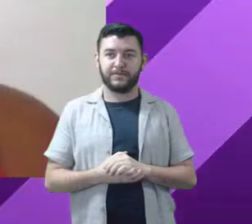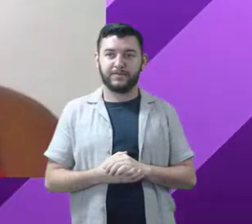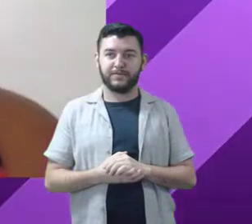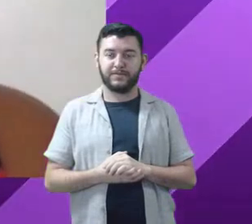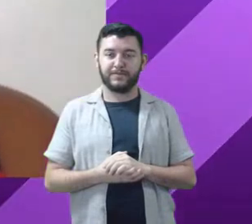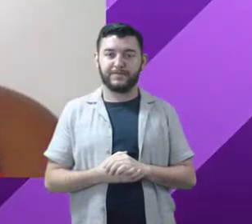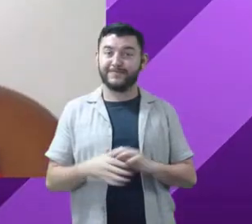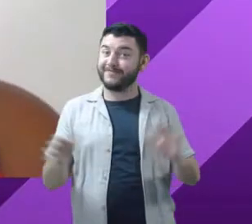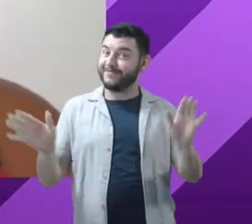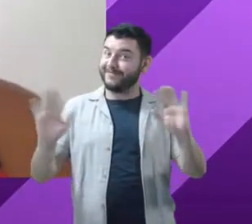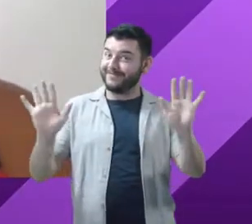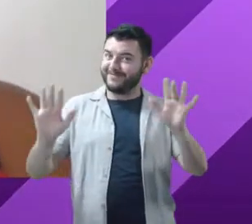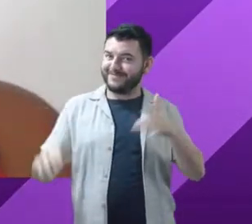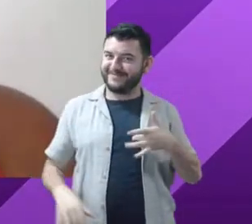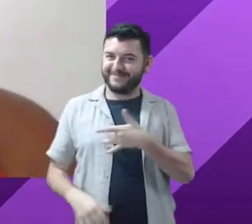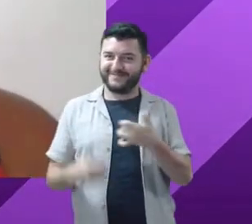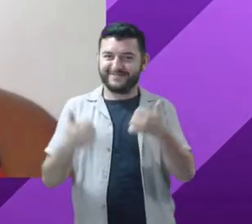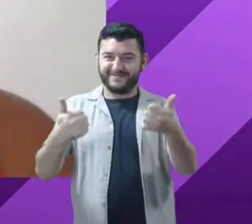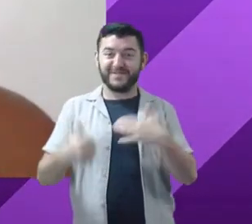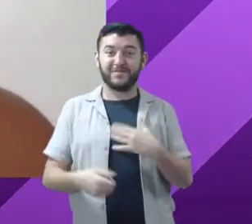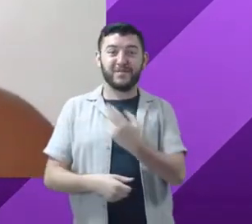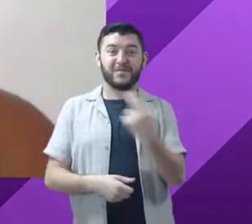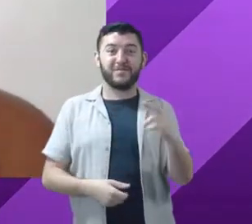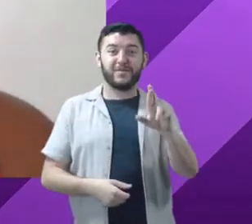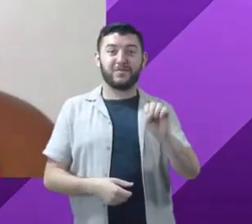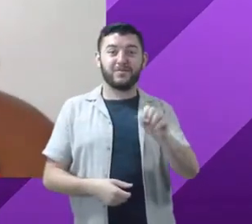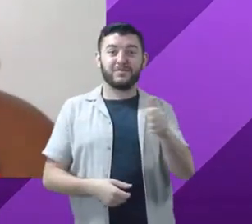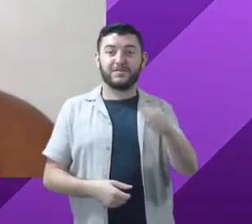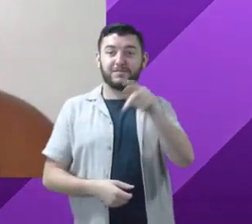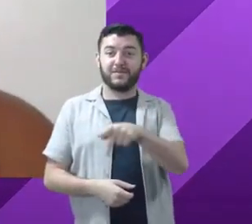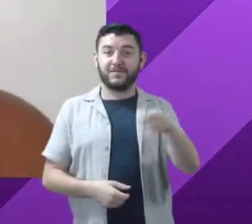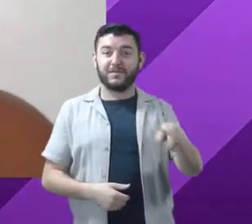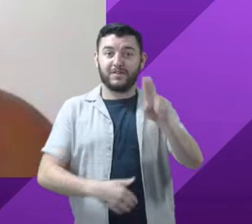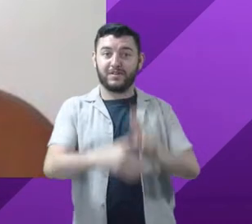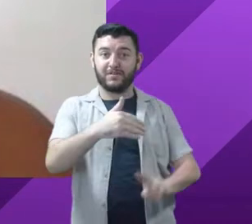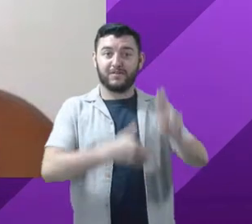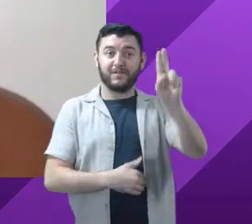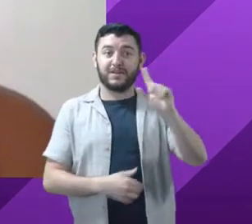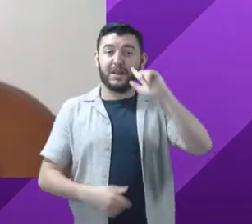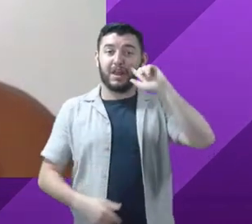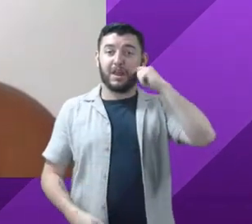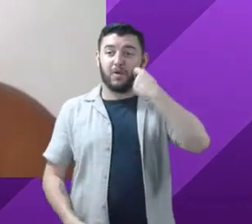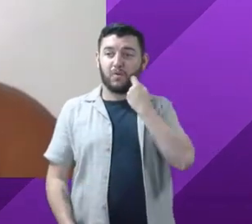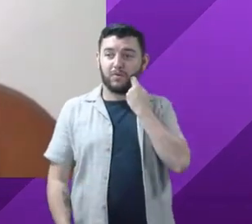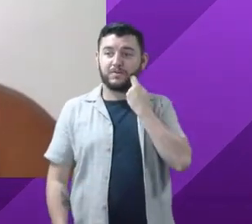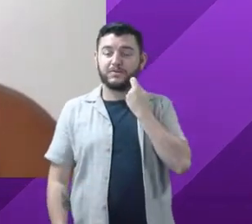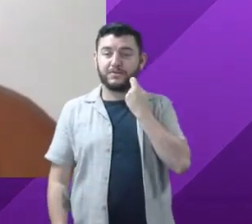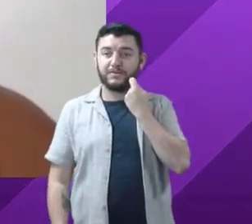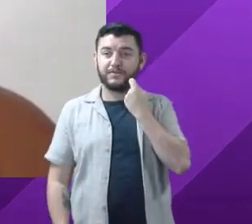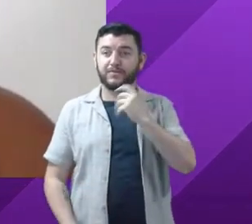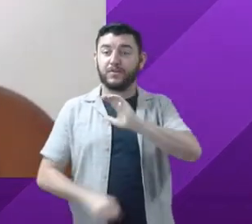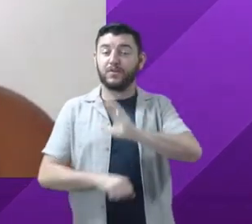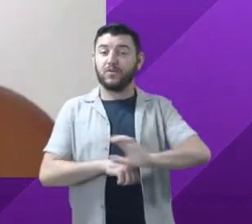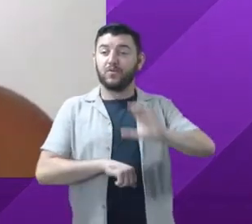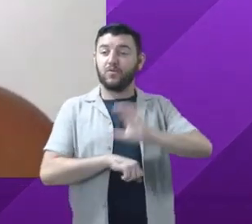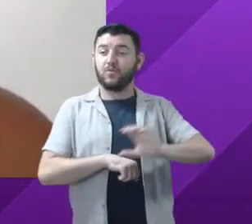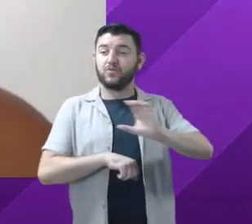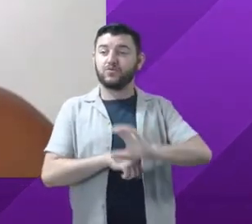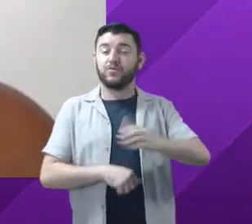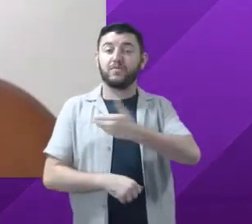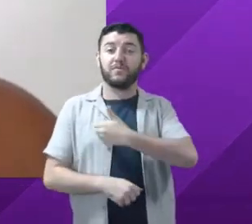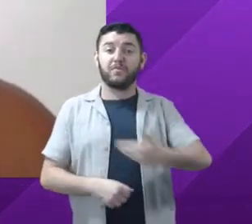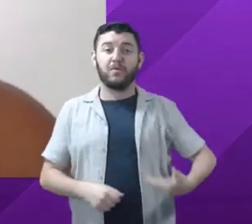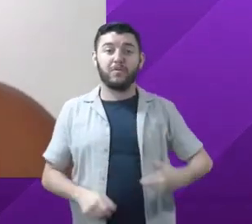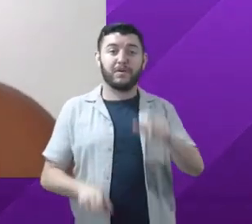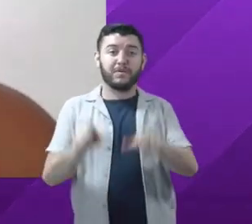Olá, tudo bem? Eu sou Rosa Correia, sou professora da Universidade Federal de Alagoas, sou do curso de Relações Públicas,